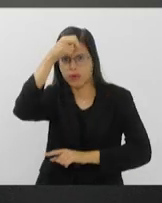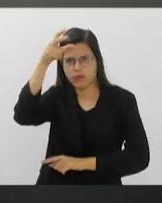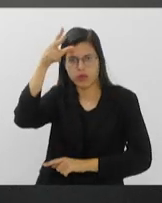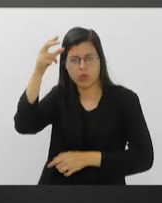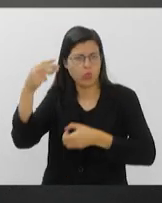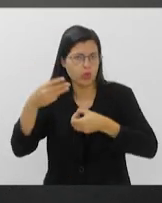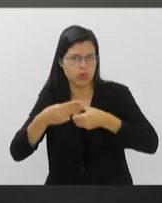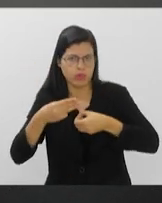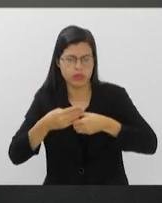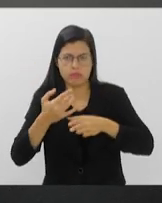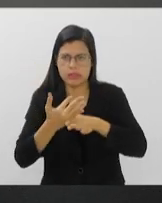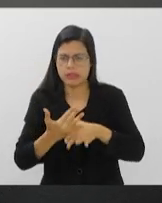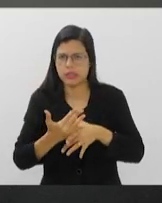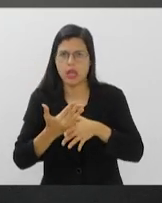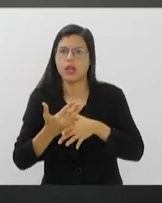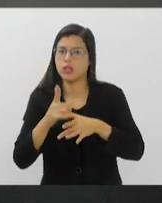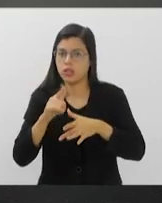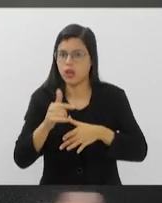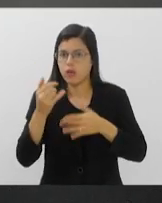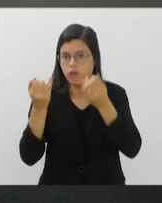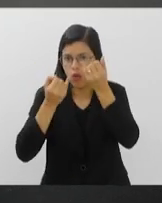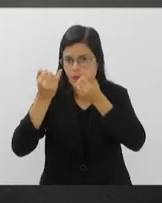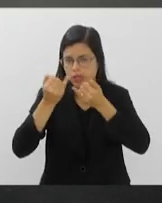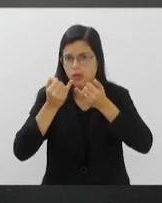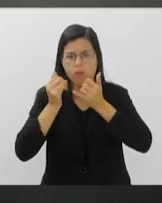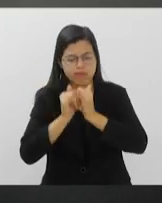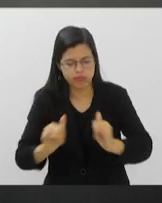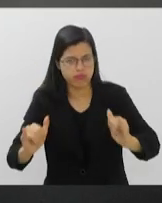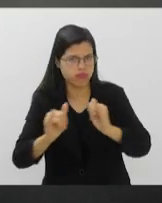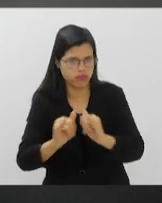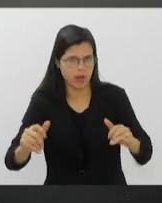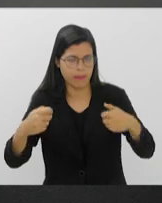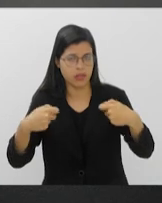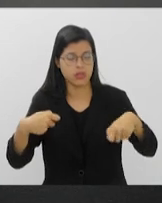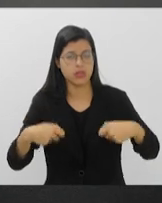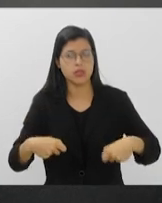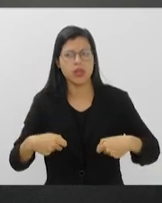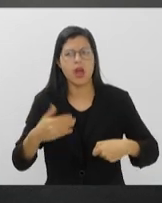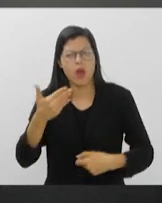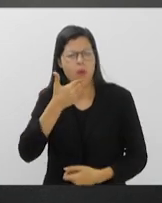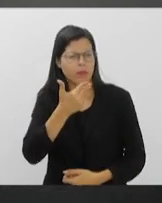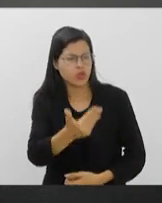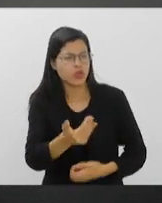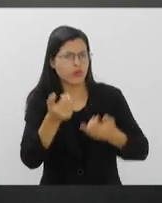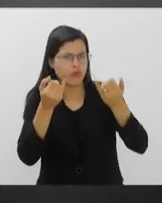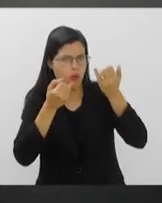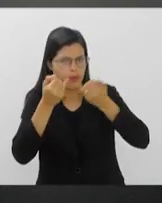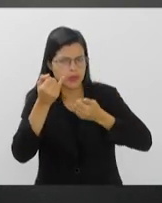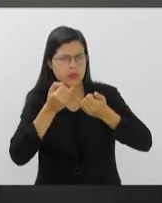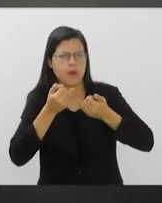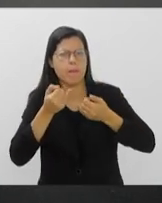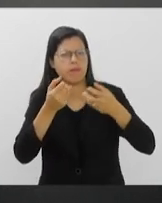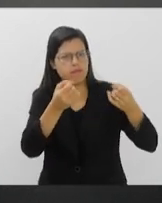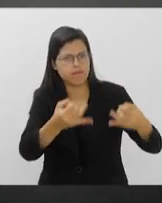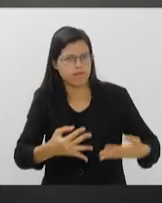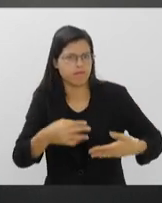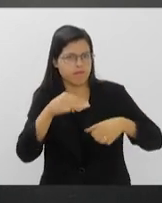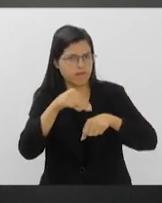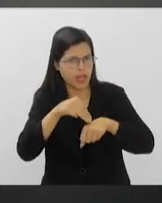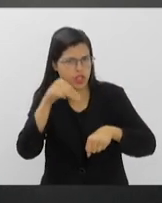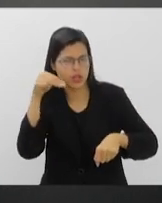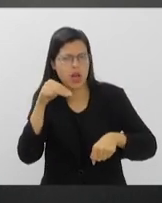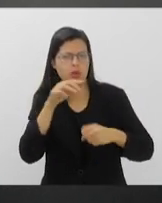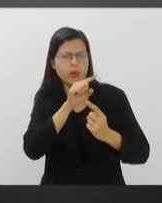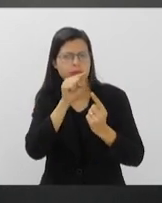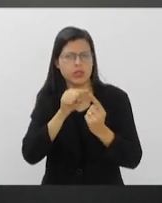Município enfim essa é informação é pública quando eu pedi essas informações explicando que era pro mestrado etc tal isso gerou